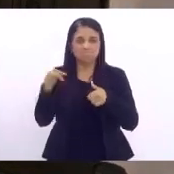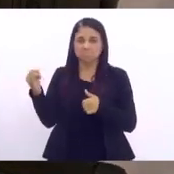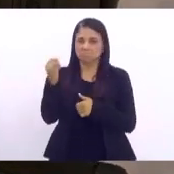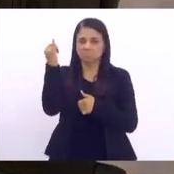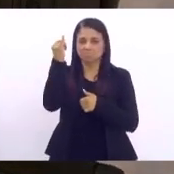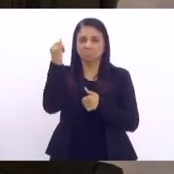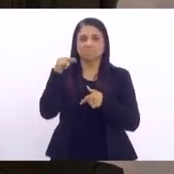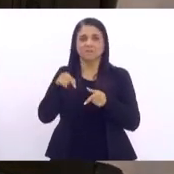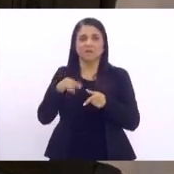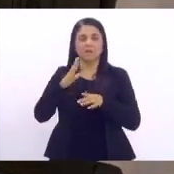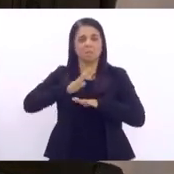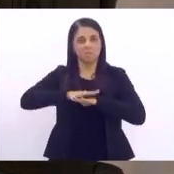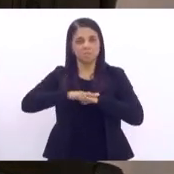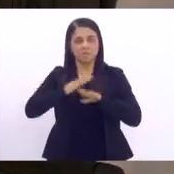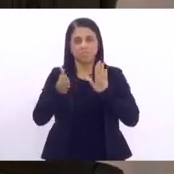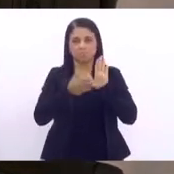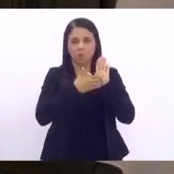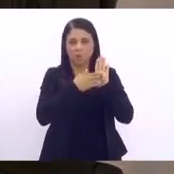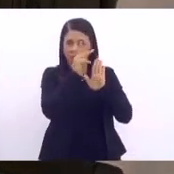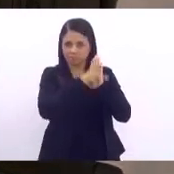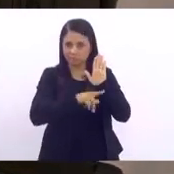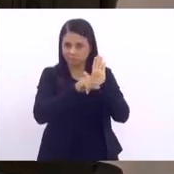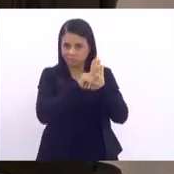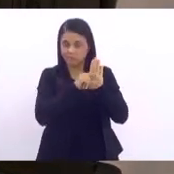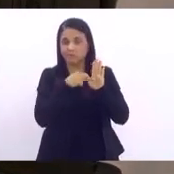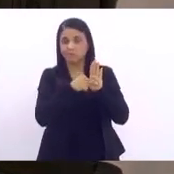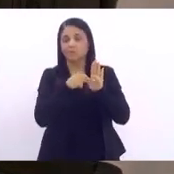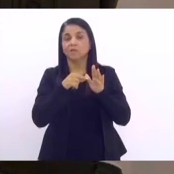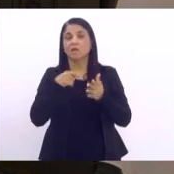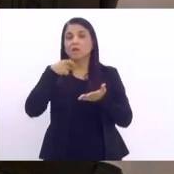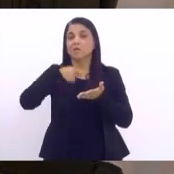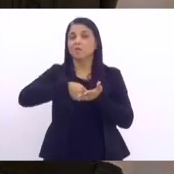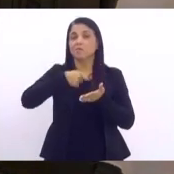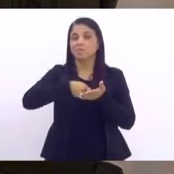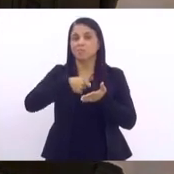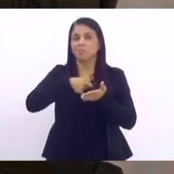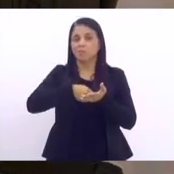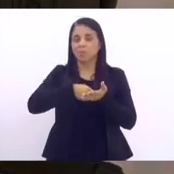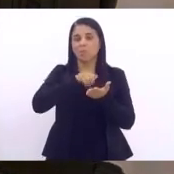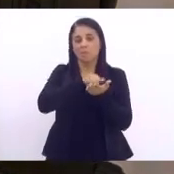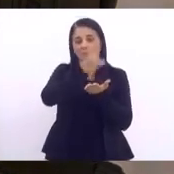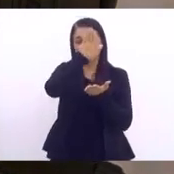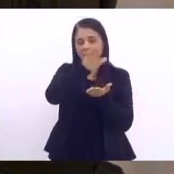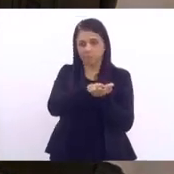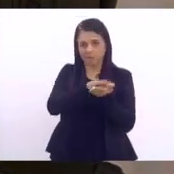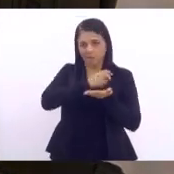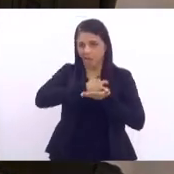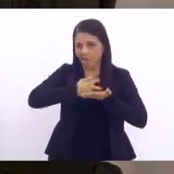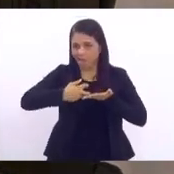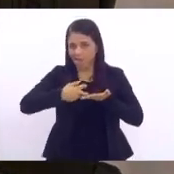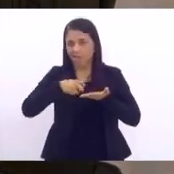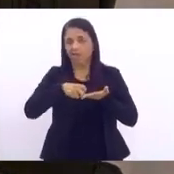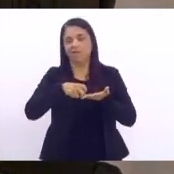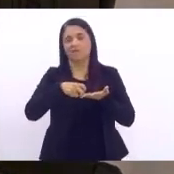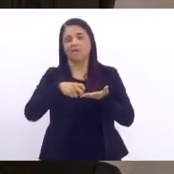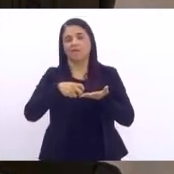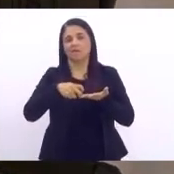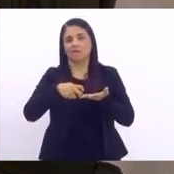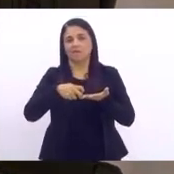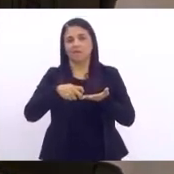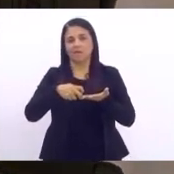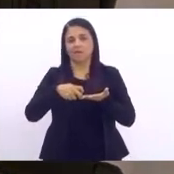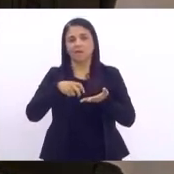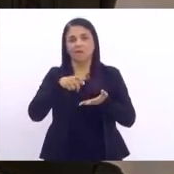proposição, de impor uma penalidade, uma indenização àquelas concessionárias